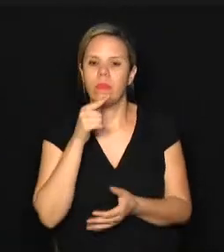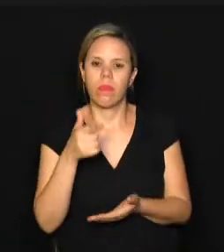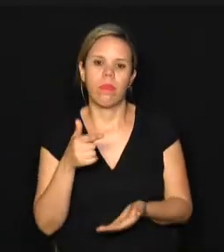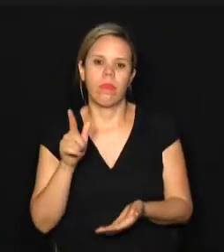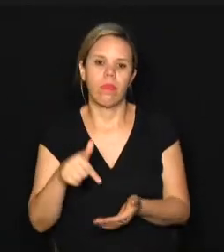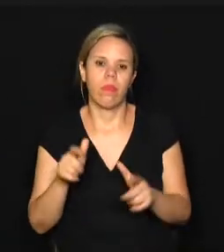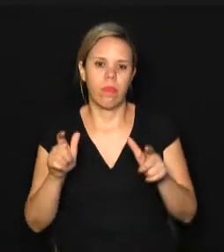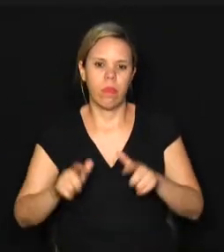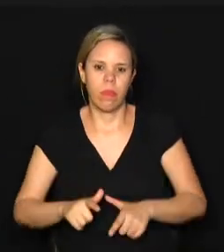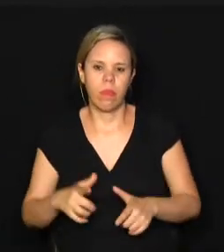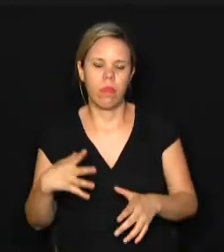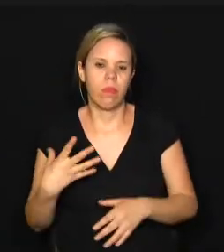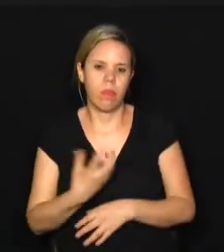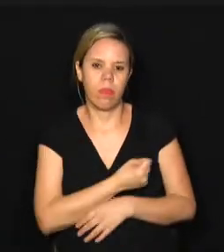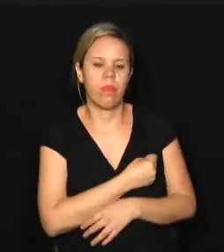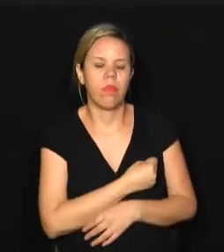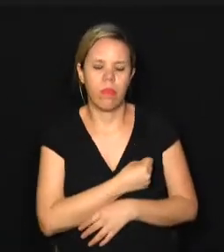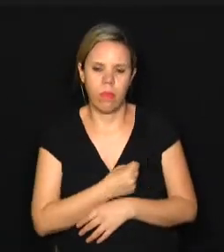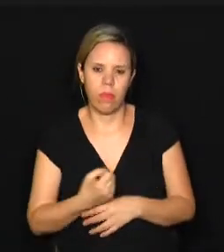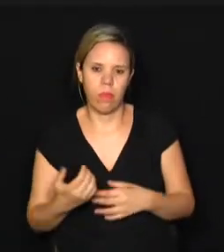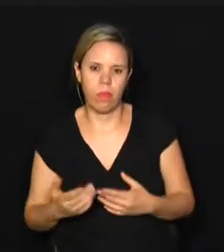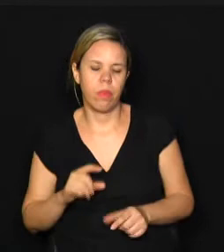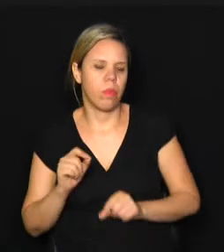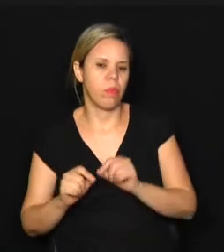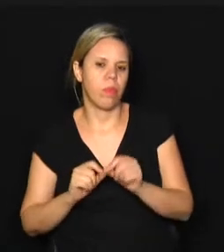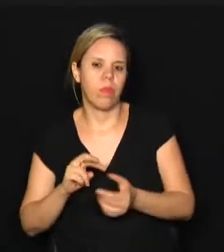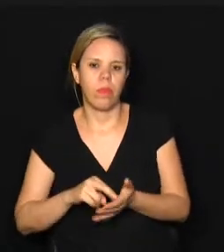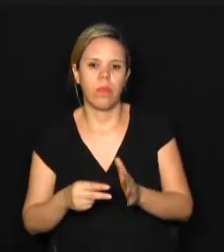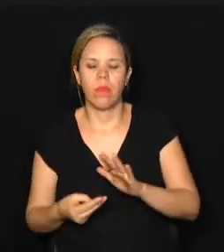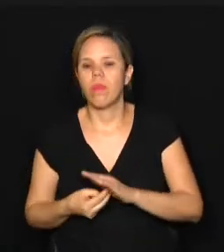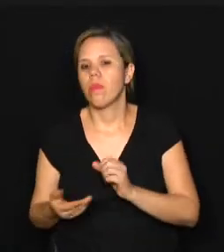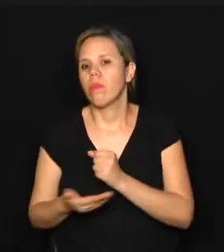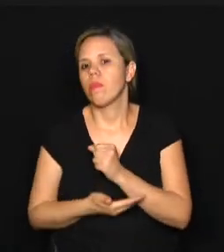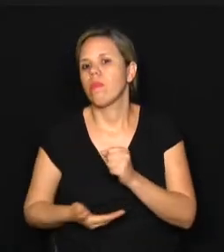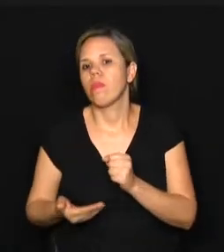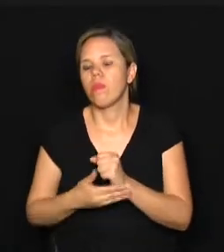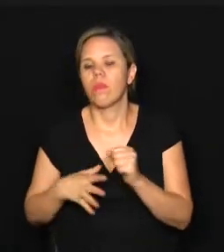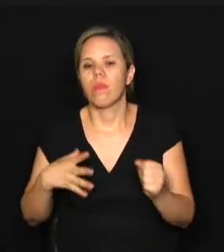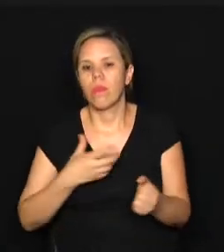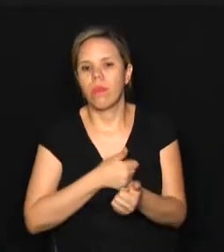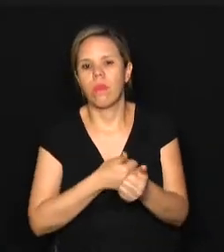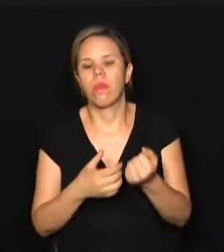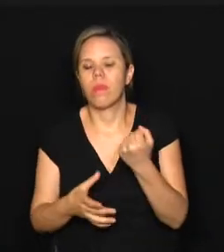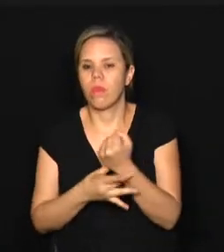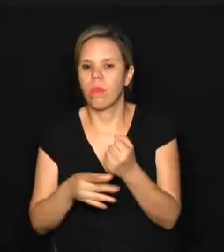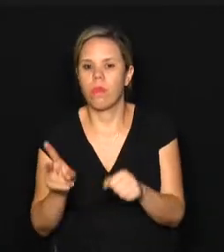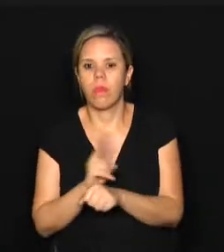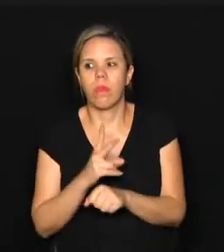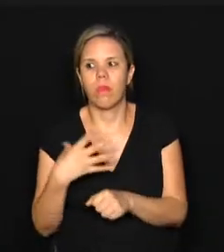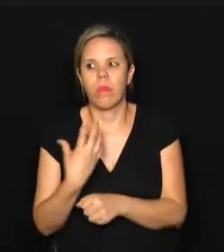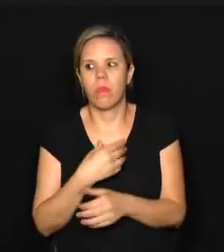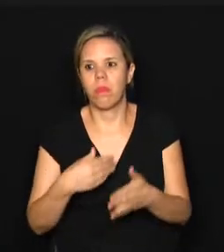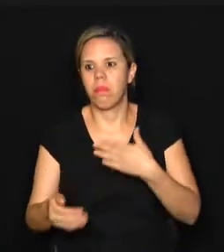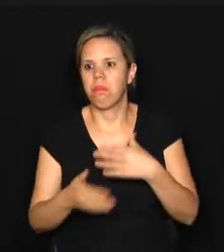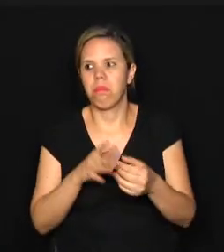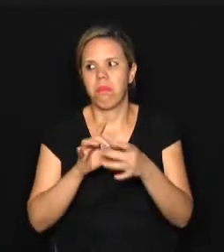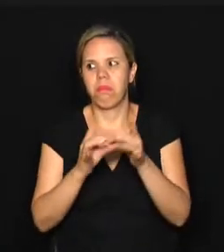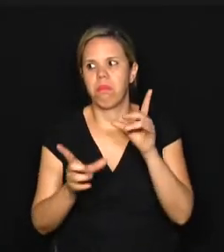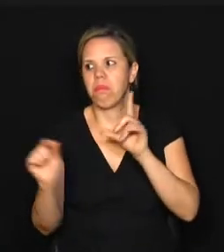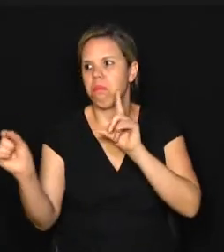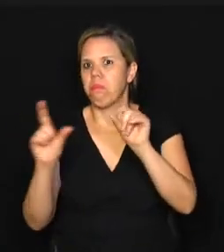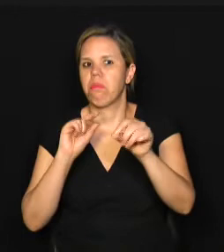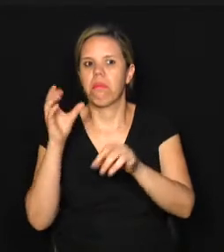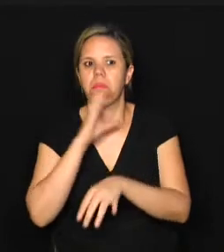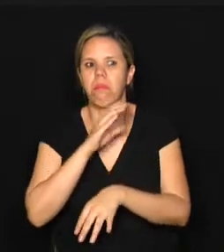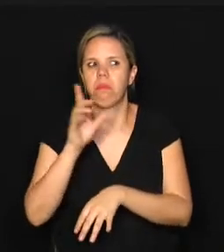de autossalvamento. E o que é basicamente essa zona de autossalvamento? É a zona de salve-se quem puder. É